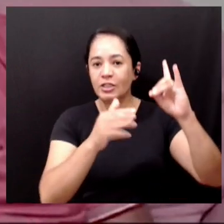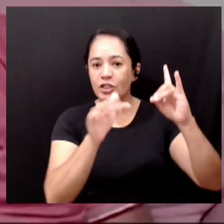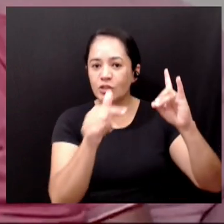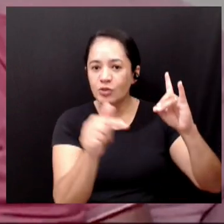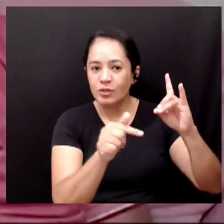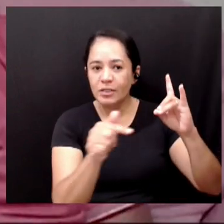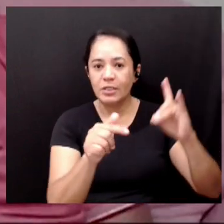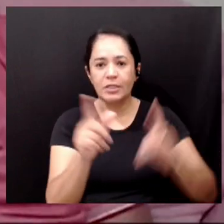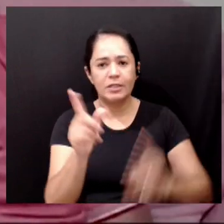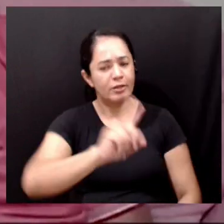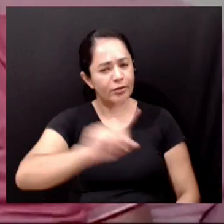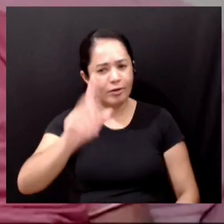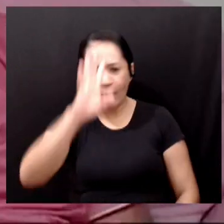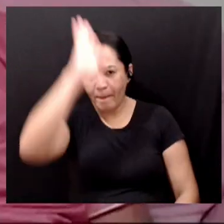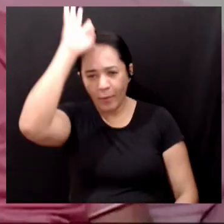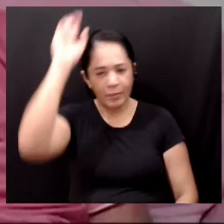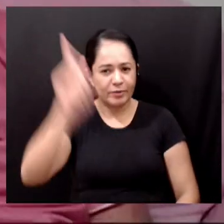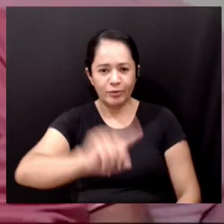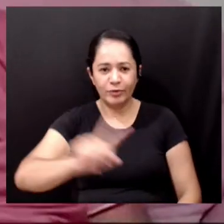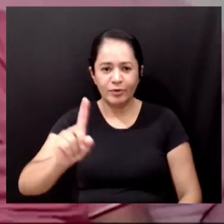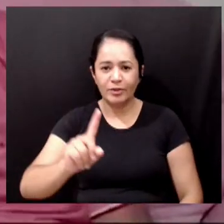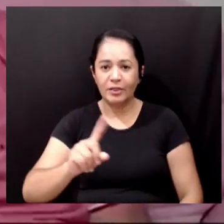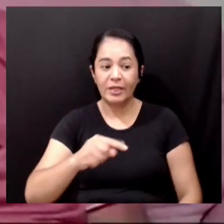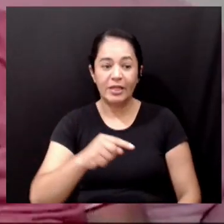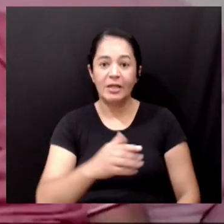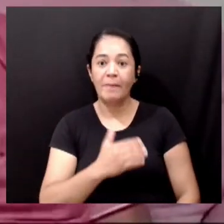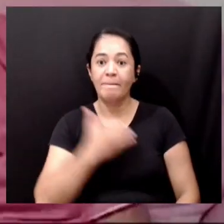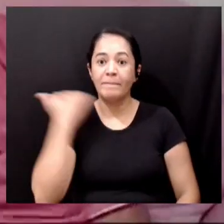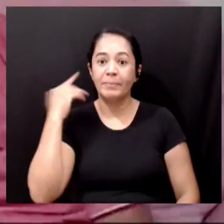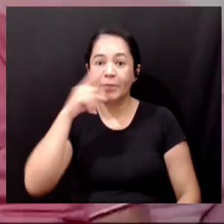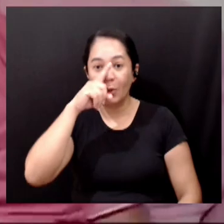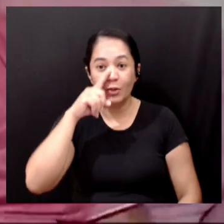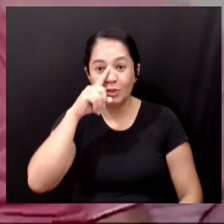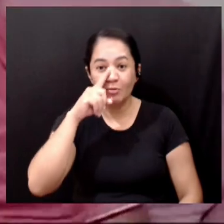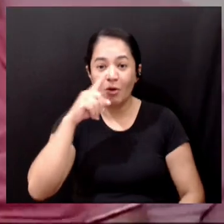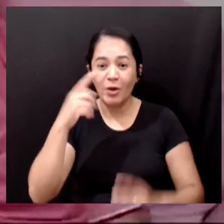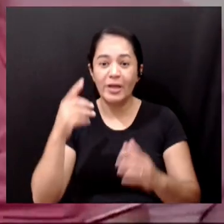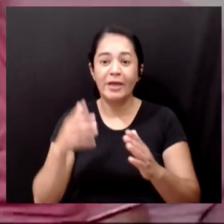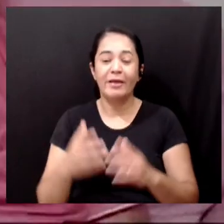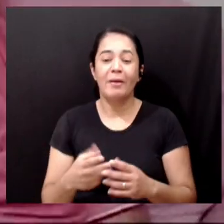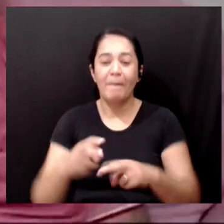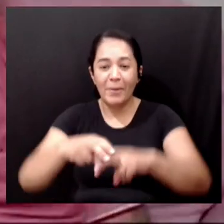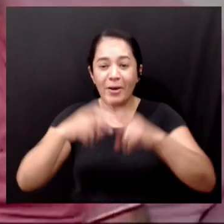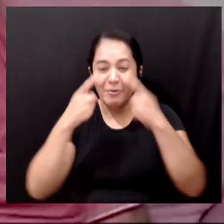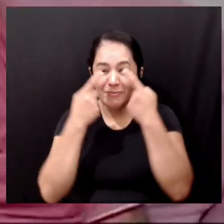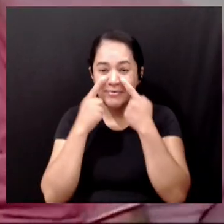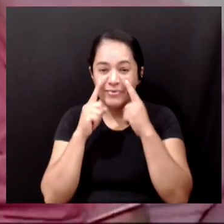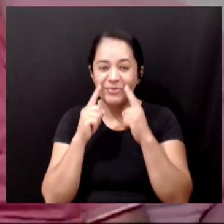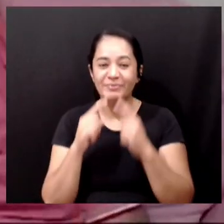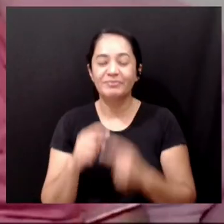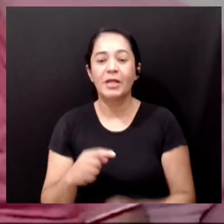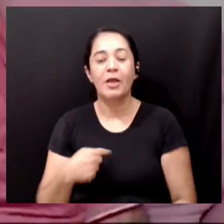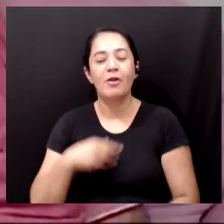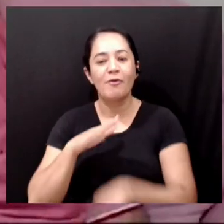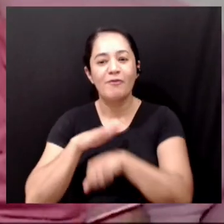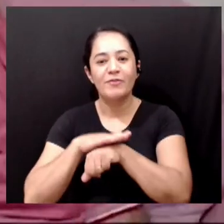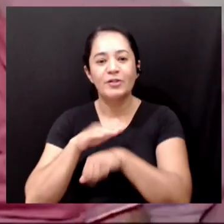meu filho vai morrer antes do bombeiro, de tanto chorar antes do bombeiro chegar. Aí o que eu fiz? Eu não pensei 2 vezes.